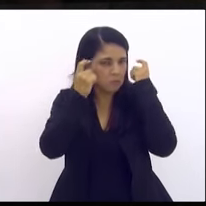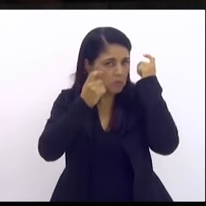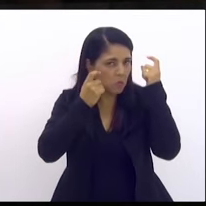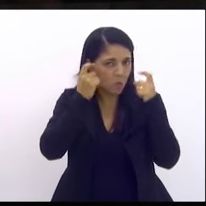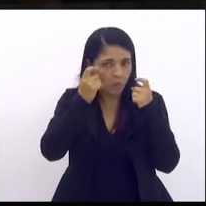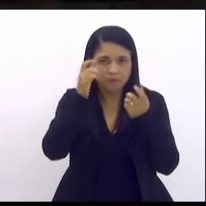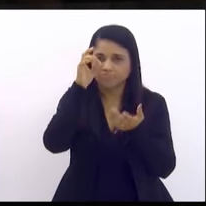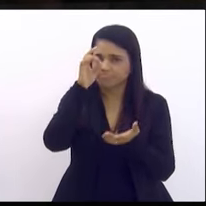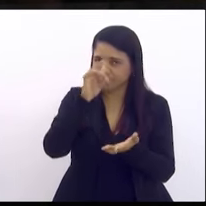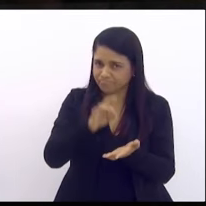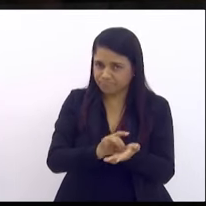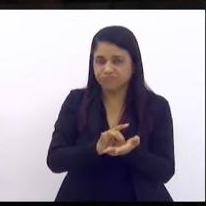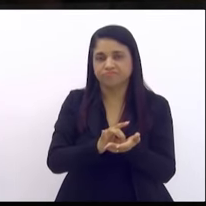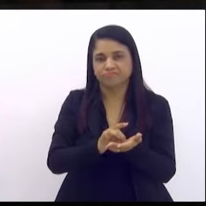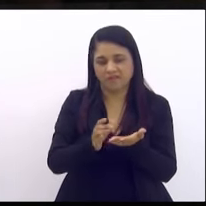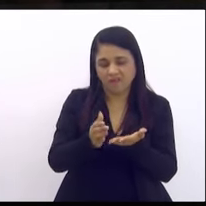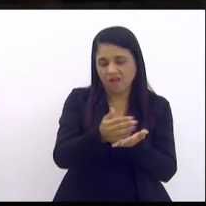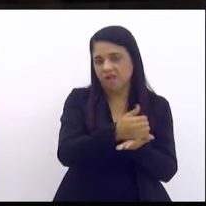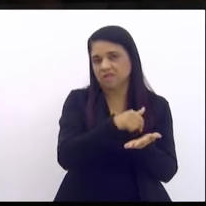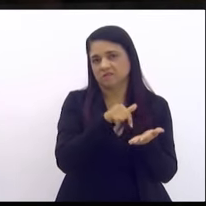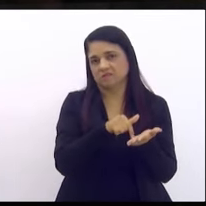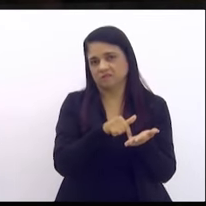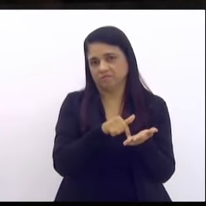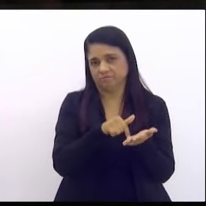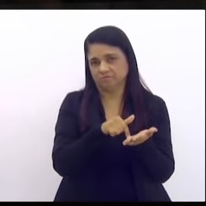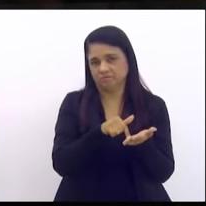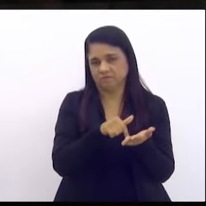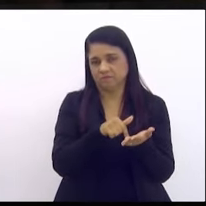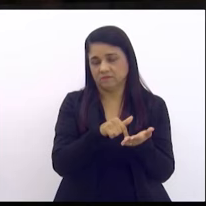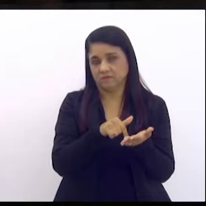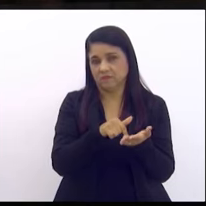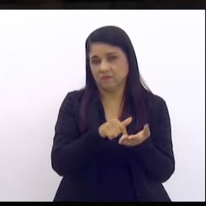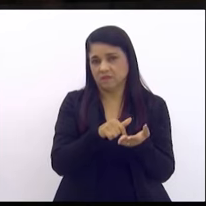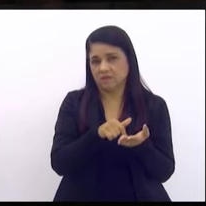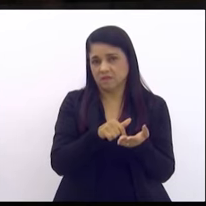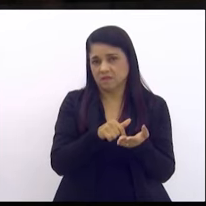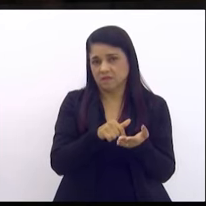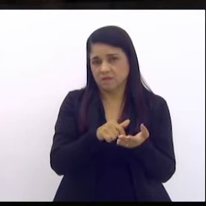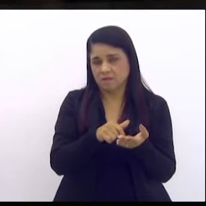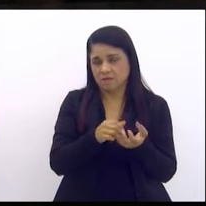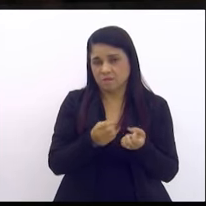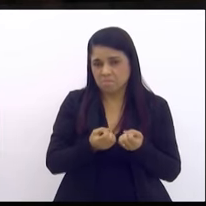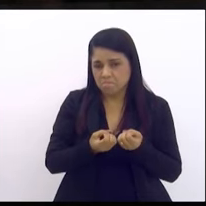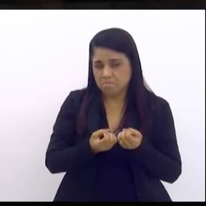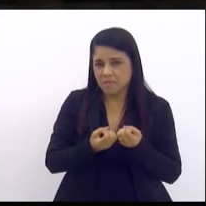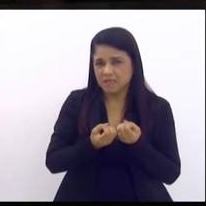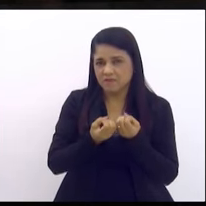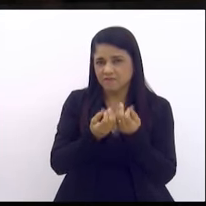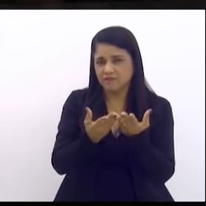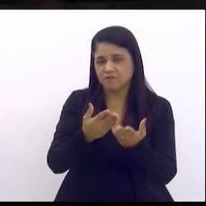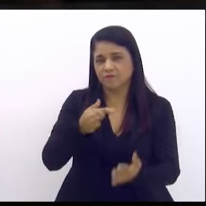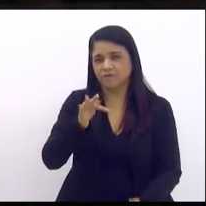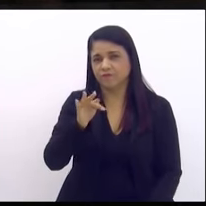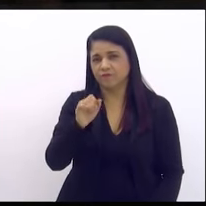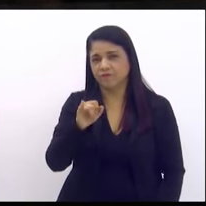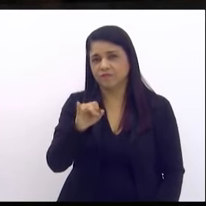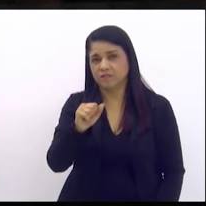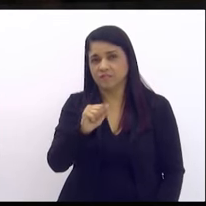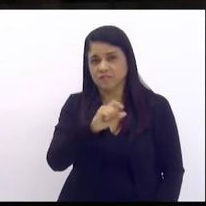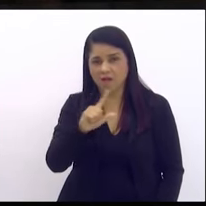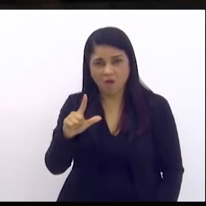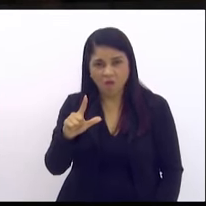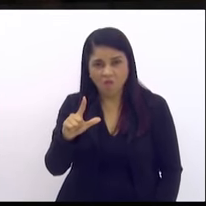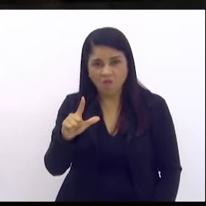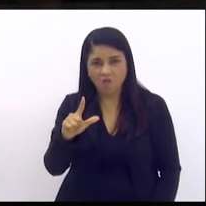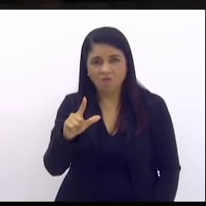de fato com receita benefício fiscal uma vez por semana